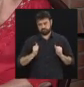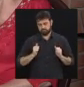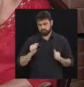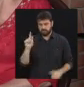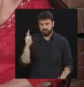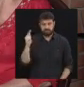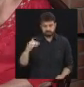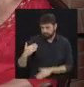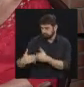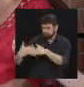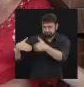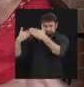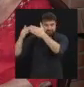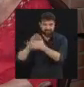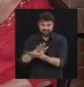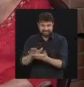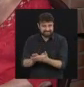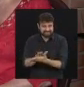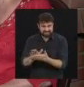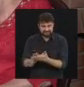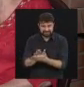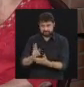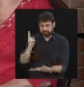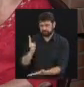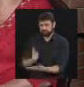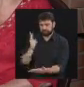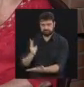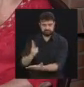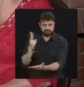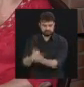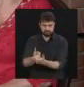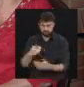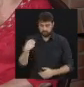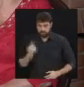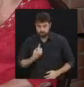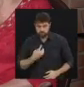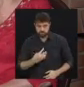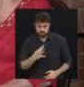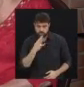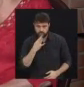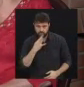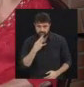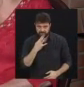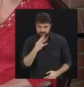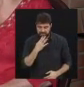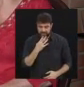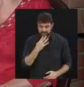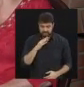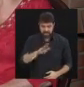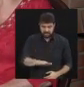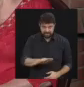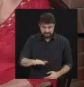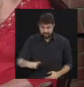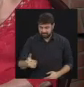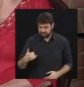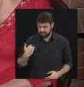se desenvolver nem um pouco, tá? A gente conhece casos de crianças que têm a mesma idade deles, né, e que